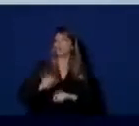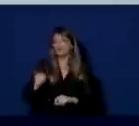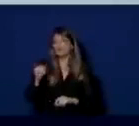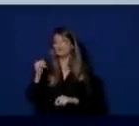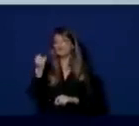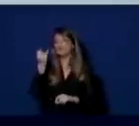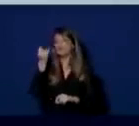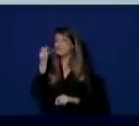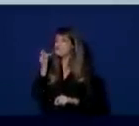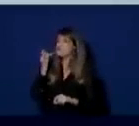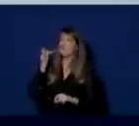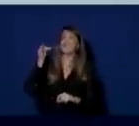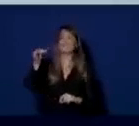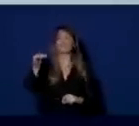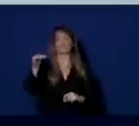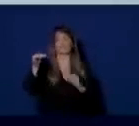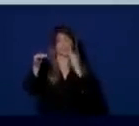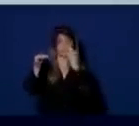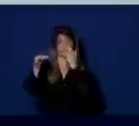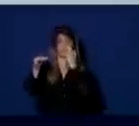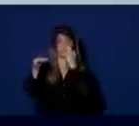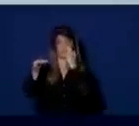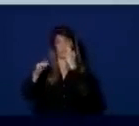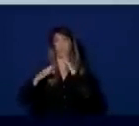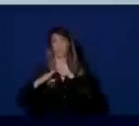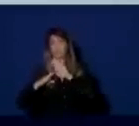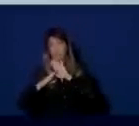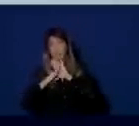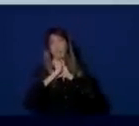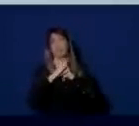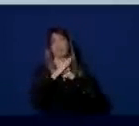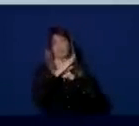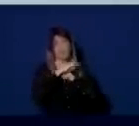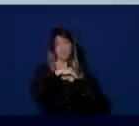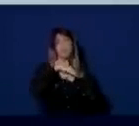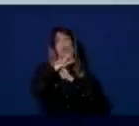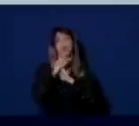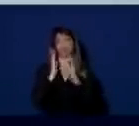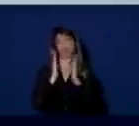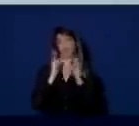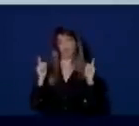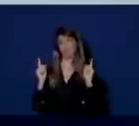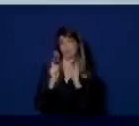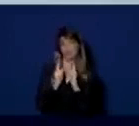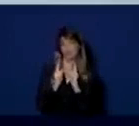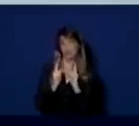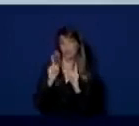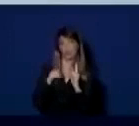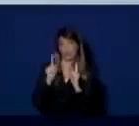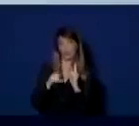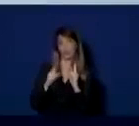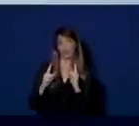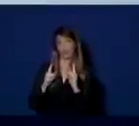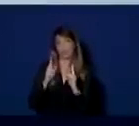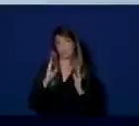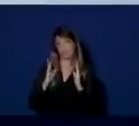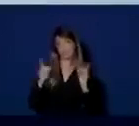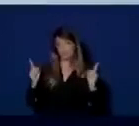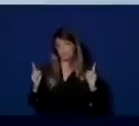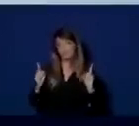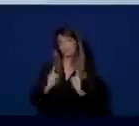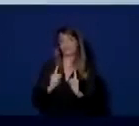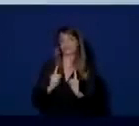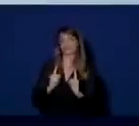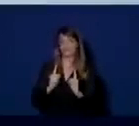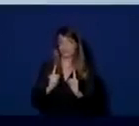lá na frente vão ser mais elevados, mas o curto prazo ainda é um curto prazo que